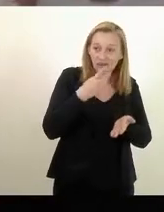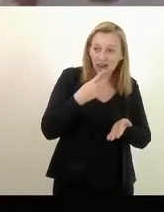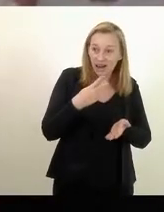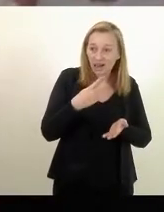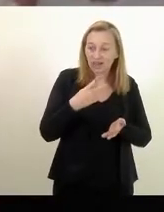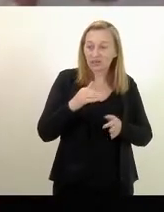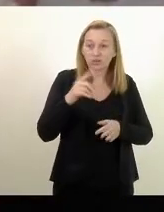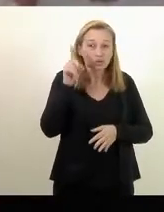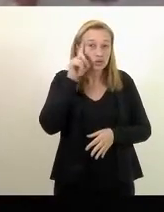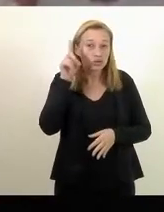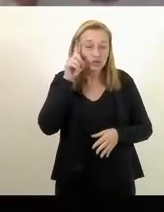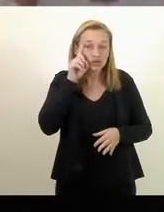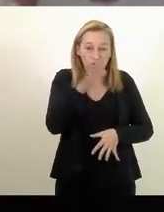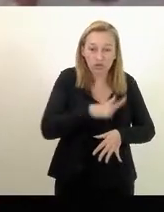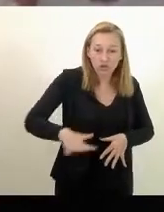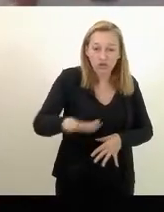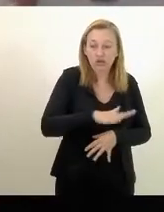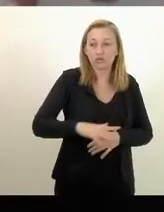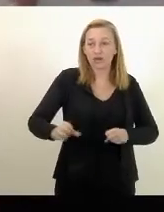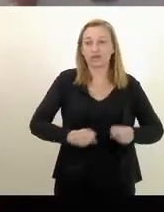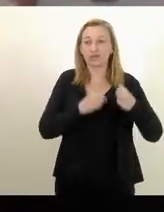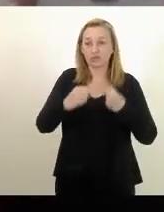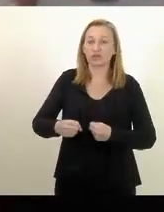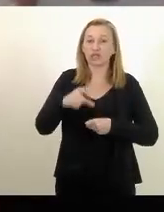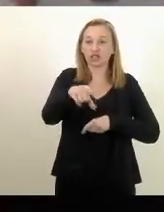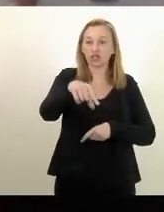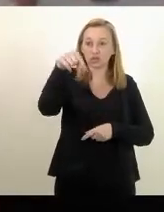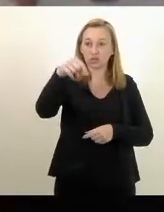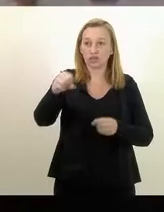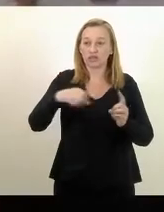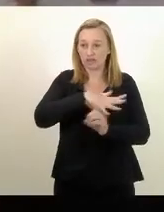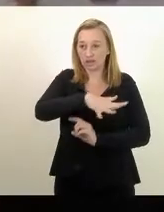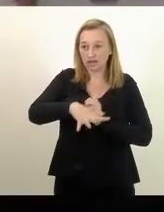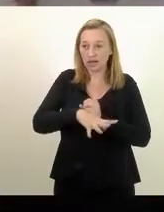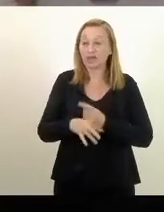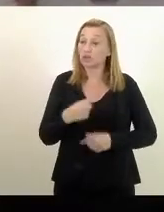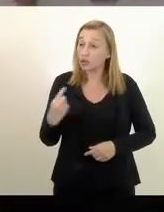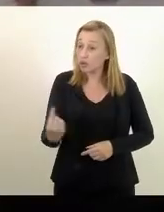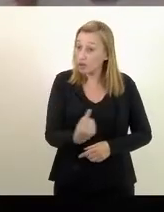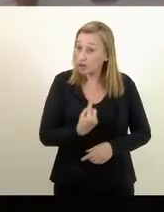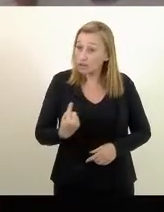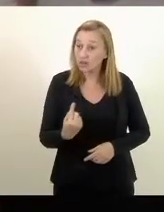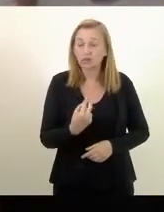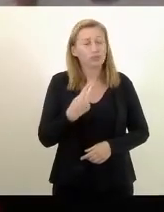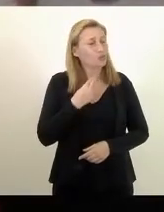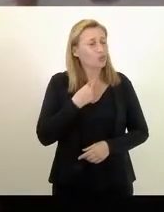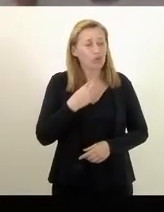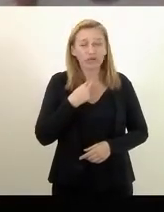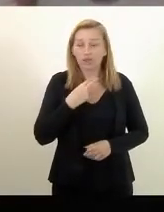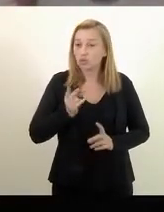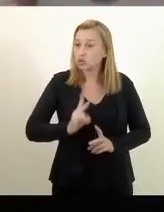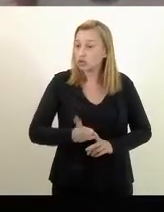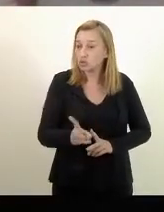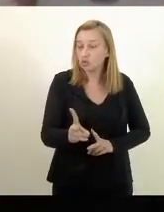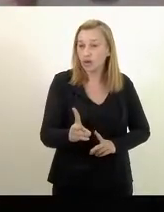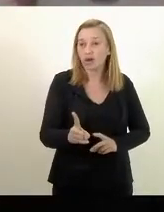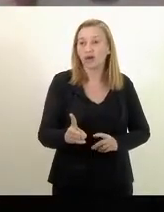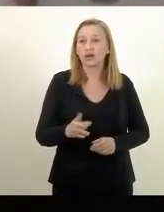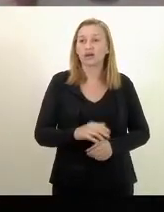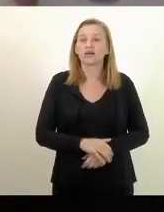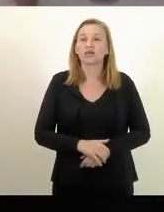espaços de poder e de decisão em sociedade nós não podemos continuar sendo